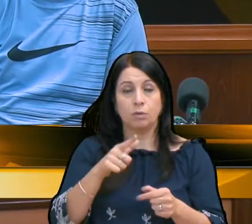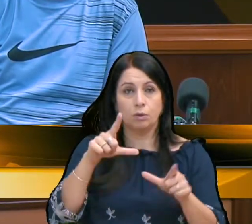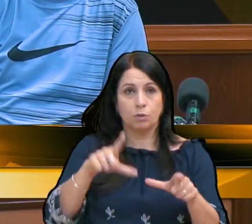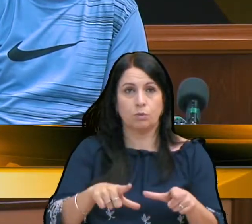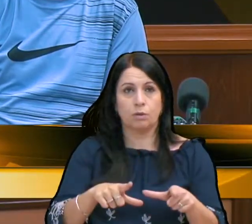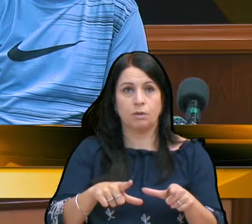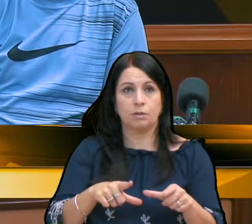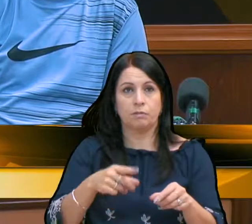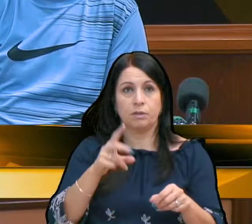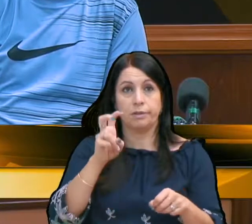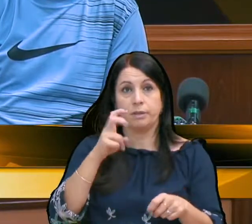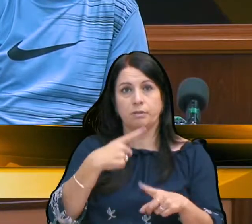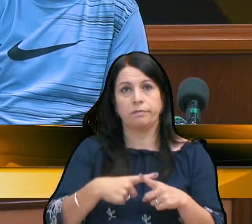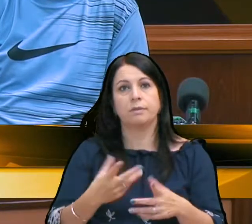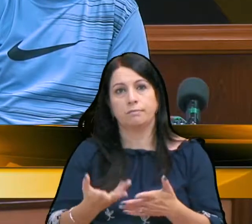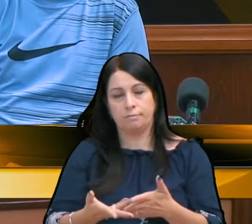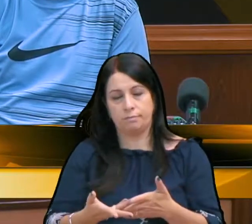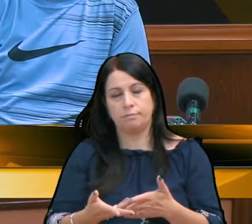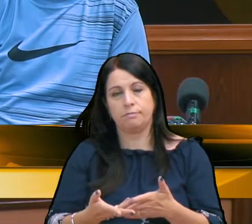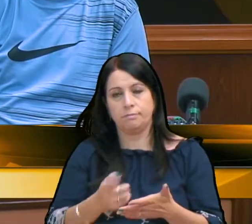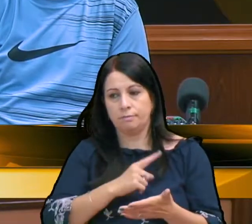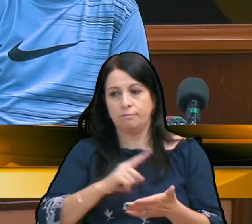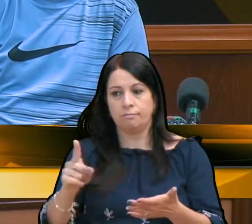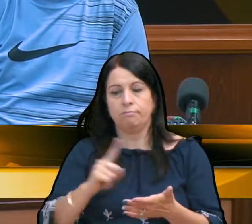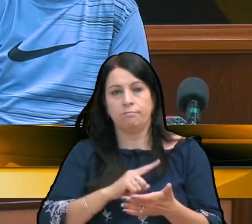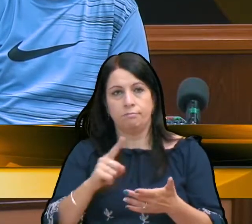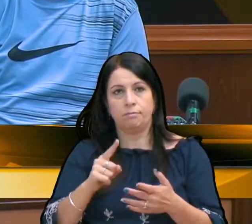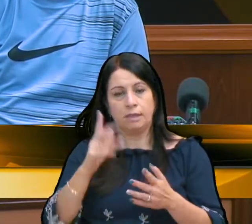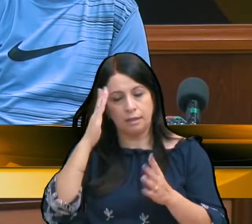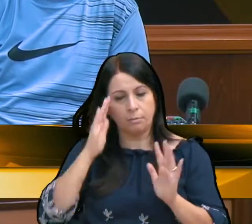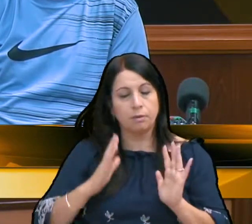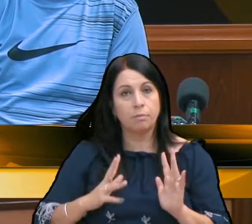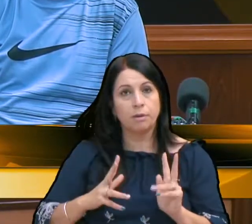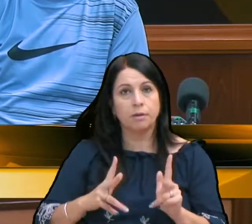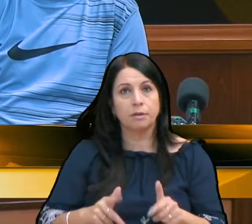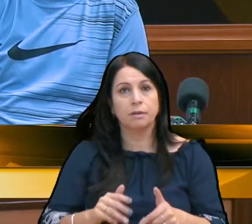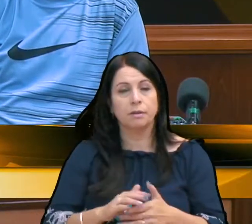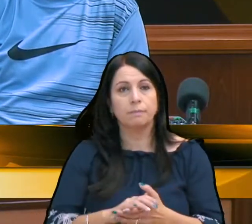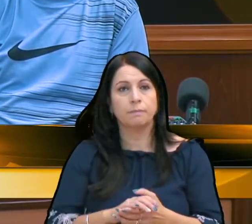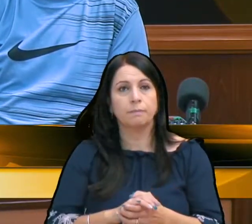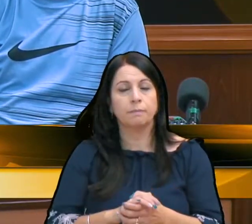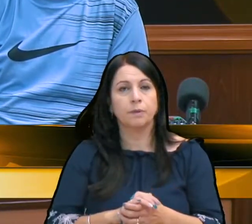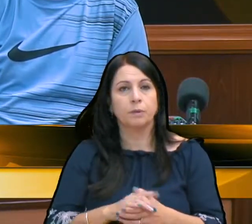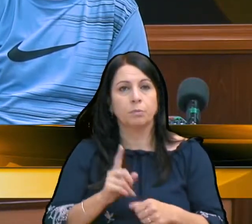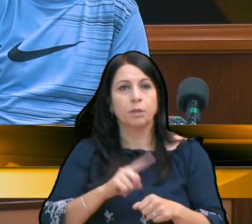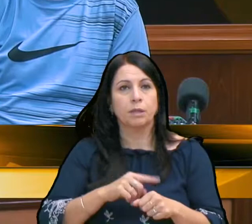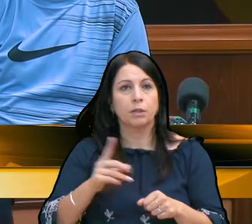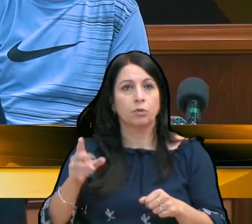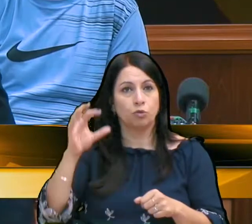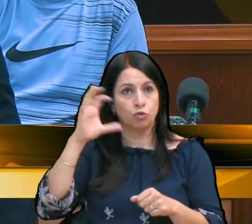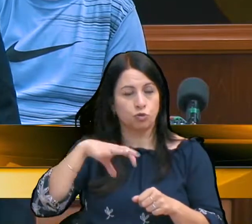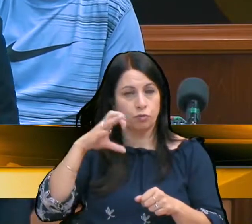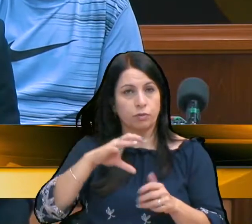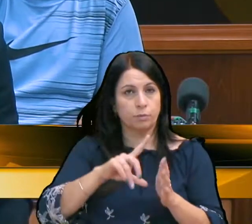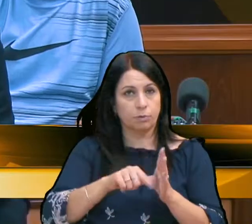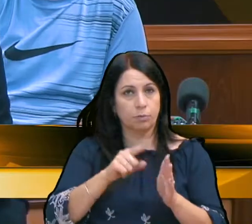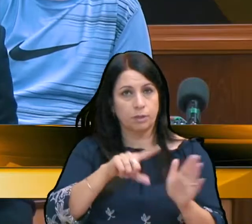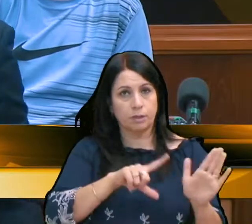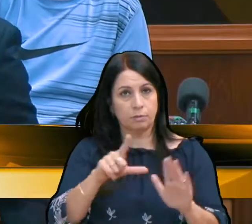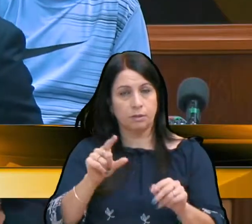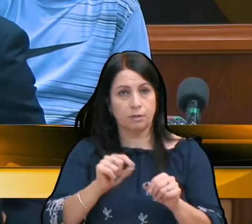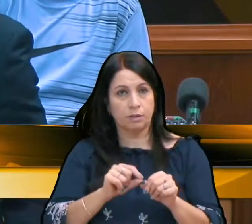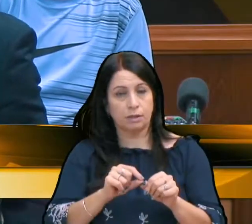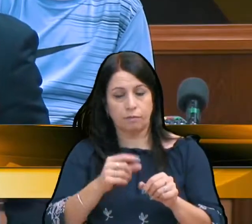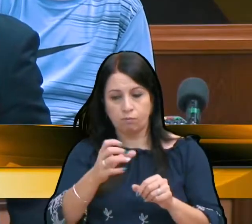foi passado umas 5 vezes. A gente sabe que a patrola passa um período de chuva, depois, uma semana, já está feito